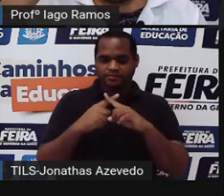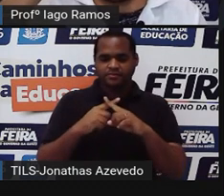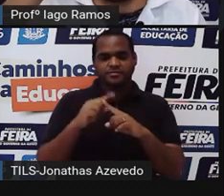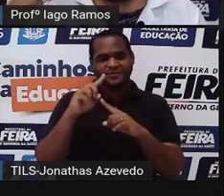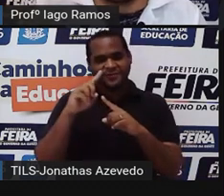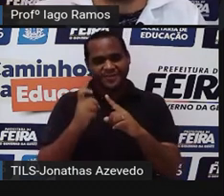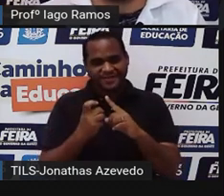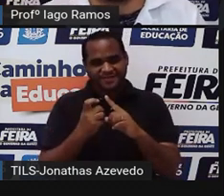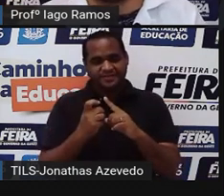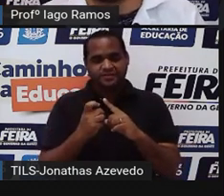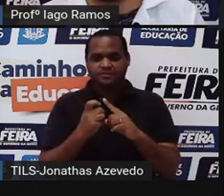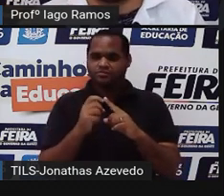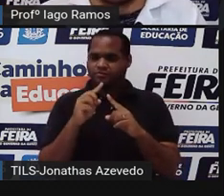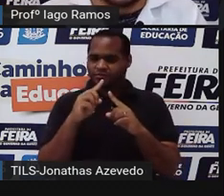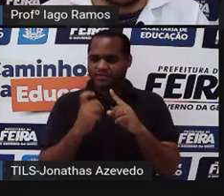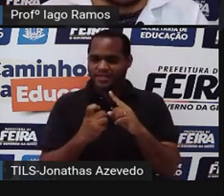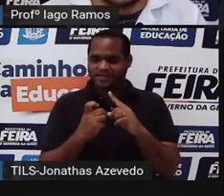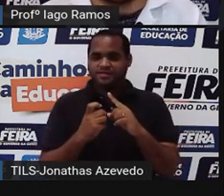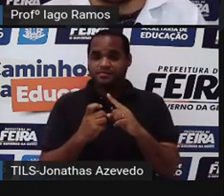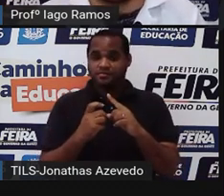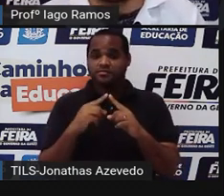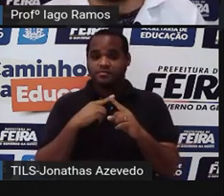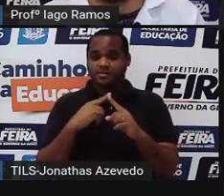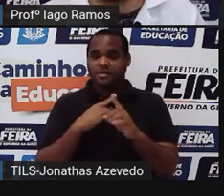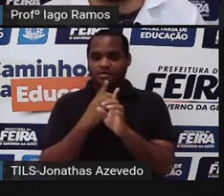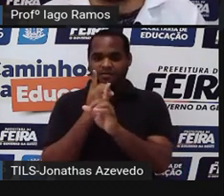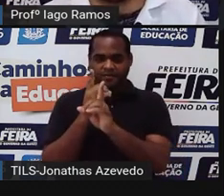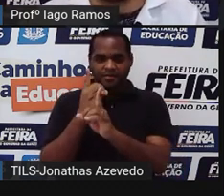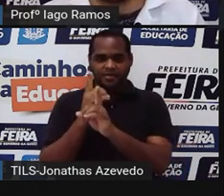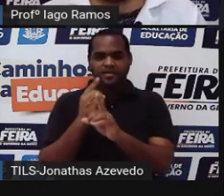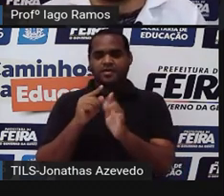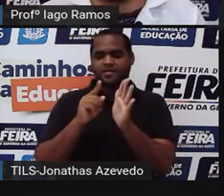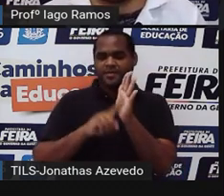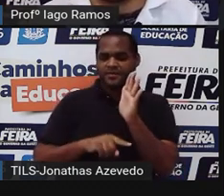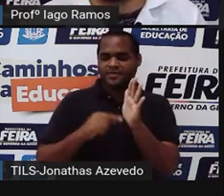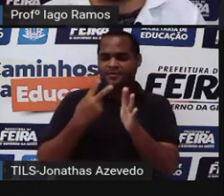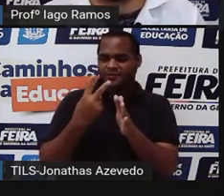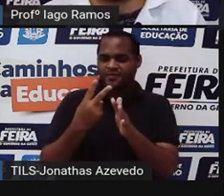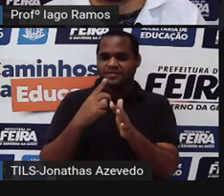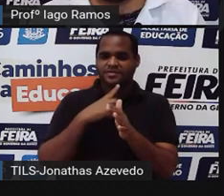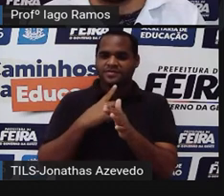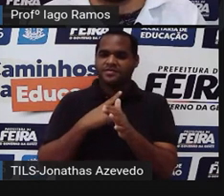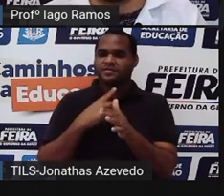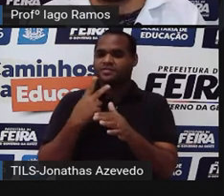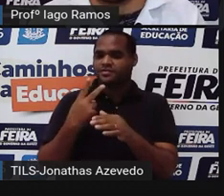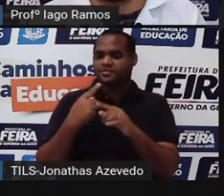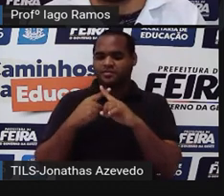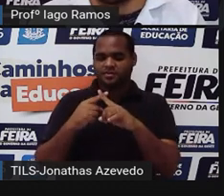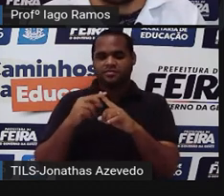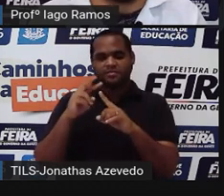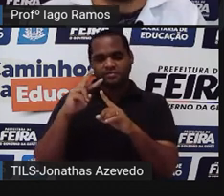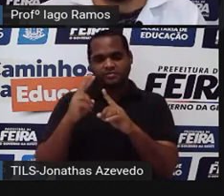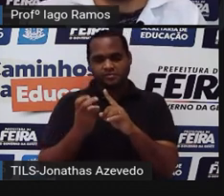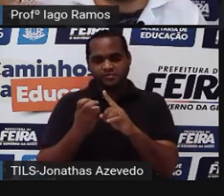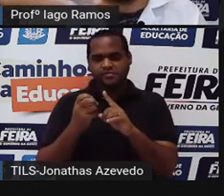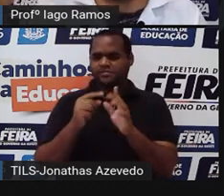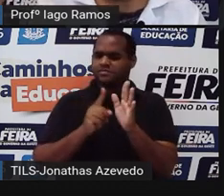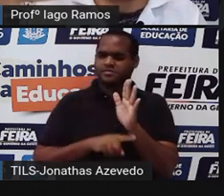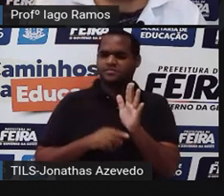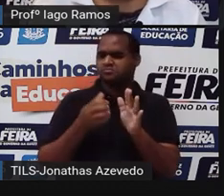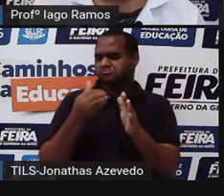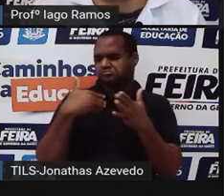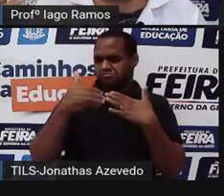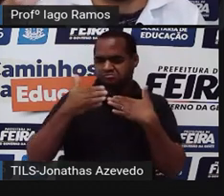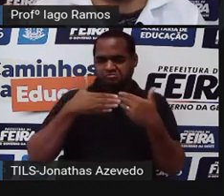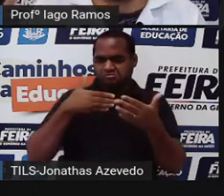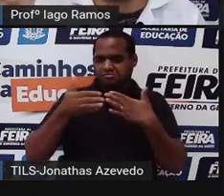esse x com uma aspazinha, que eu estou dizendo que é o menos 2, o x duas linhas, que é o menos 6, tanto faz,